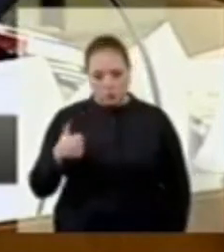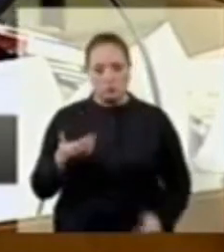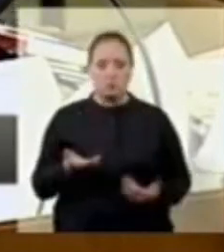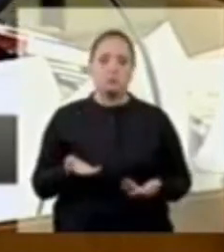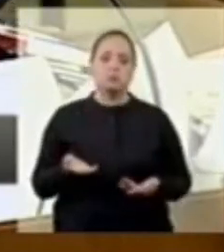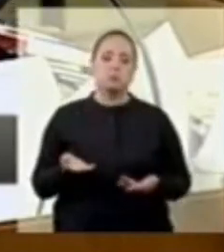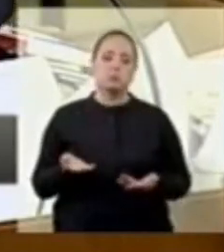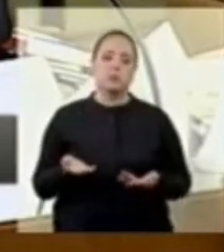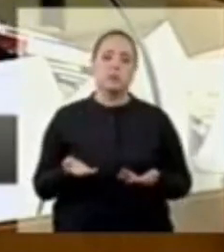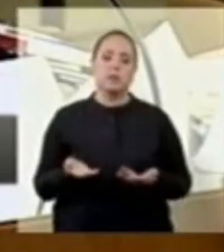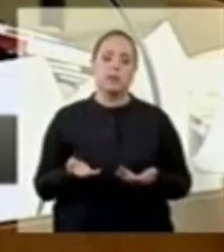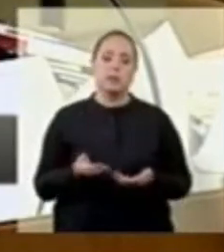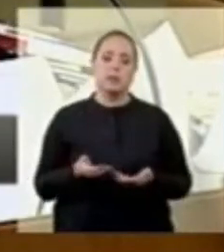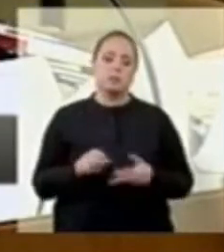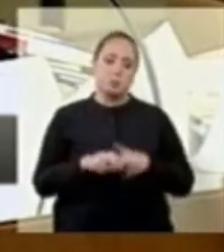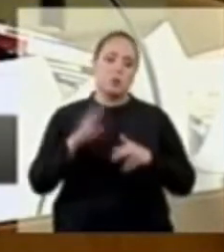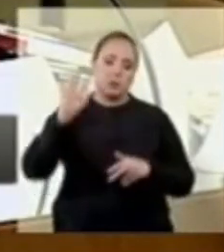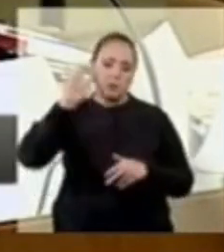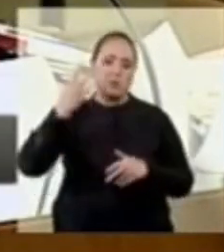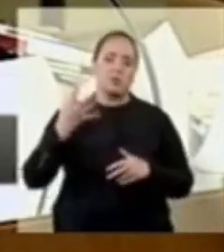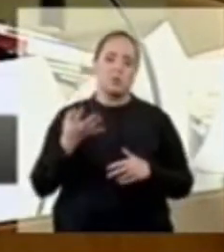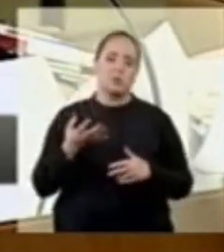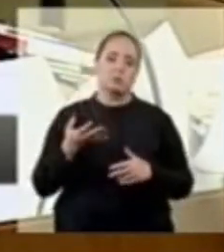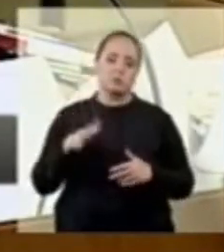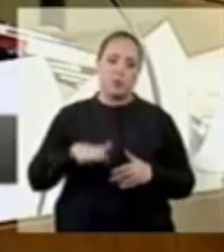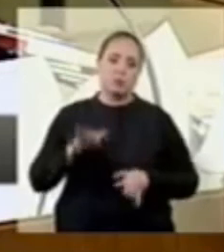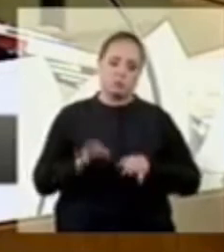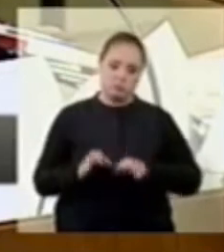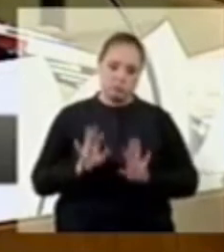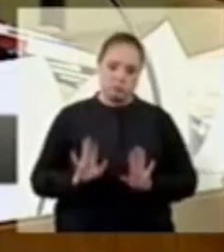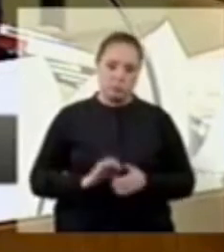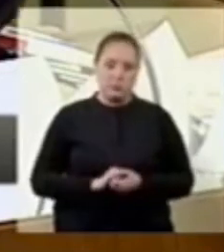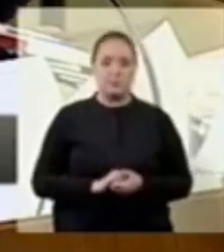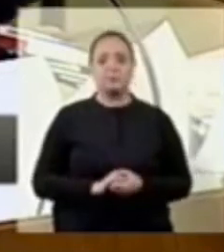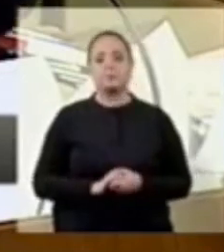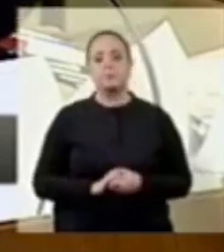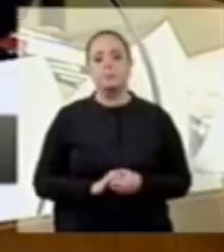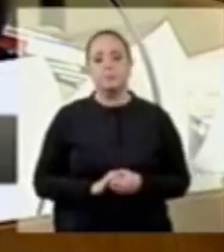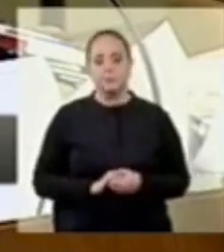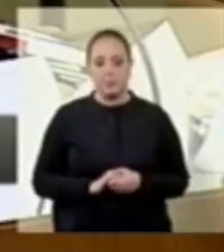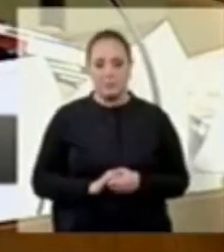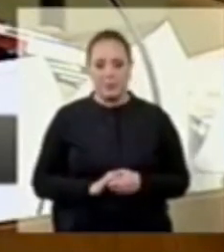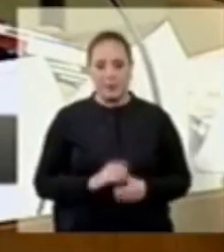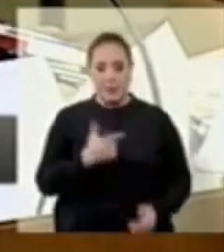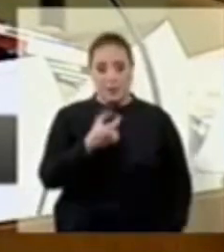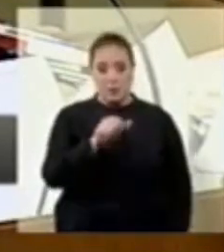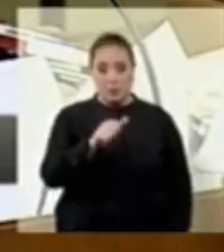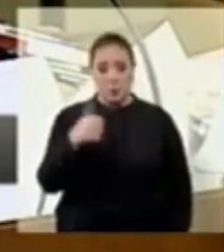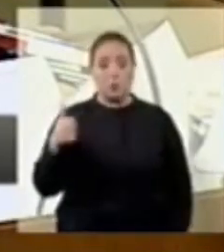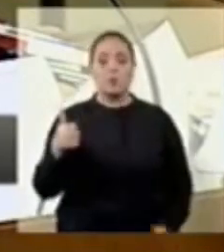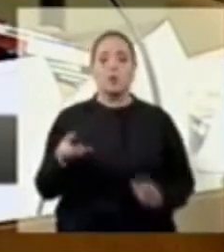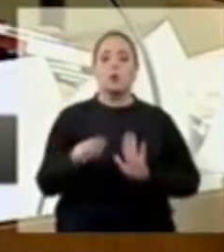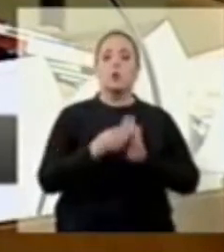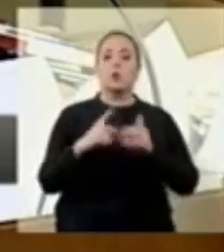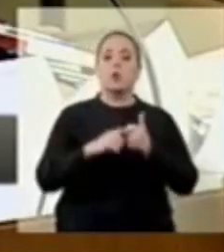atenuado por decisões jurisprudenciais e quando em 2011 se introduziu